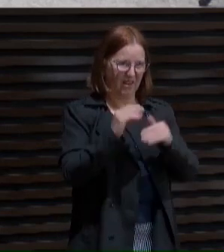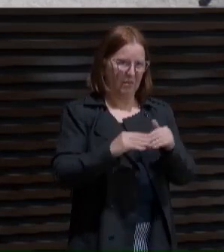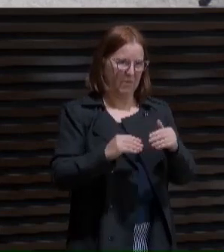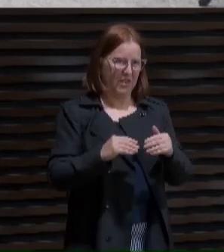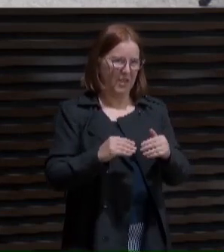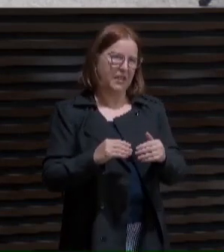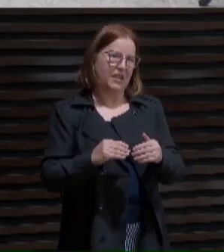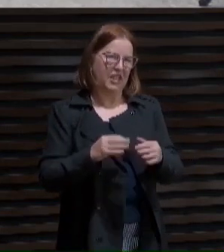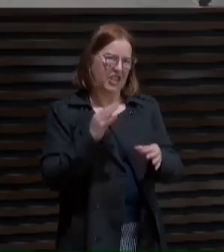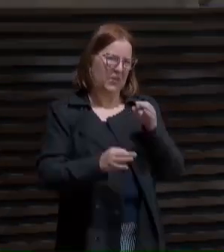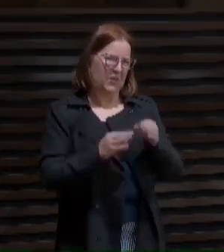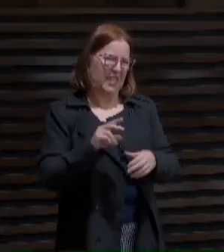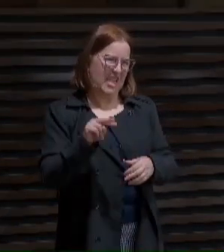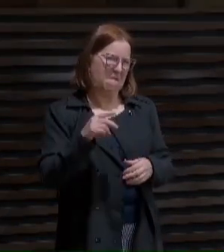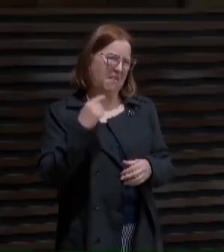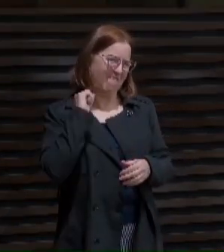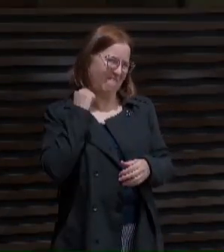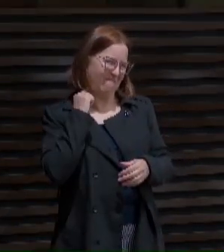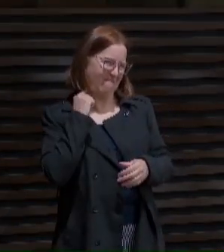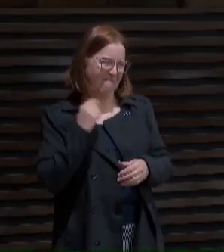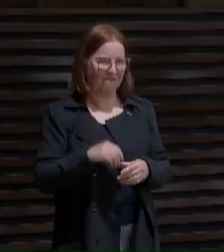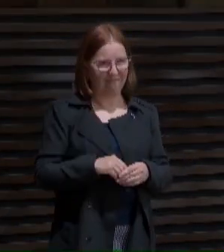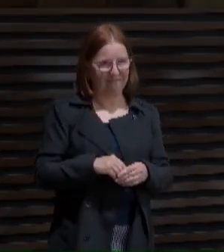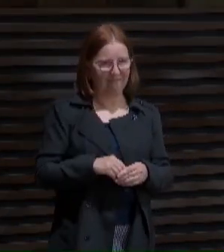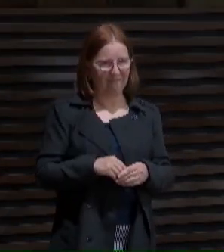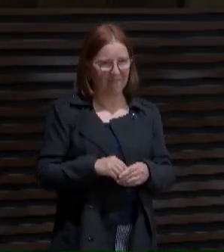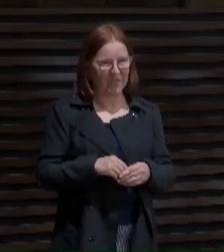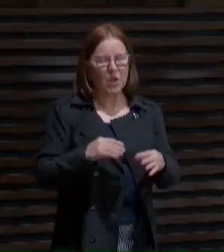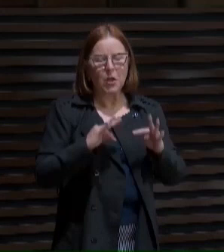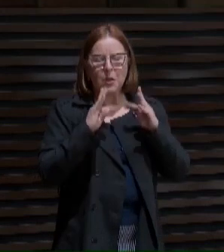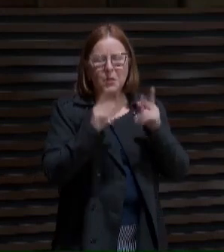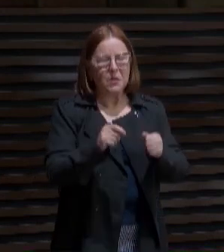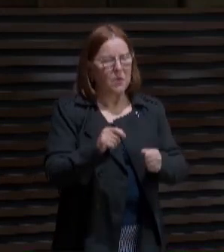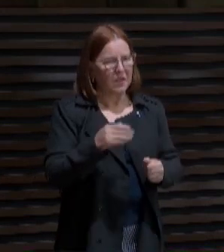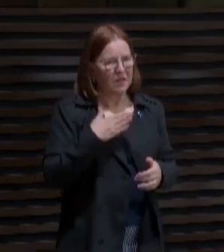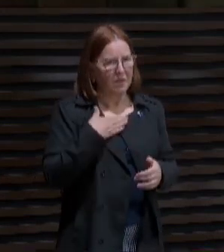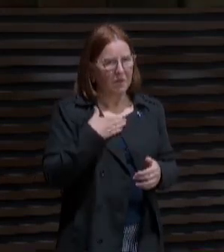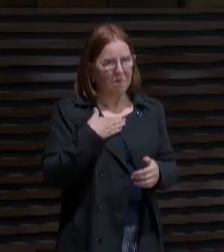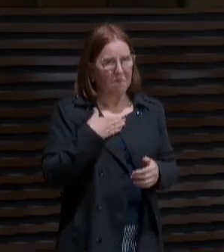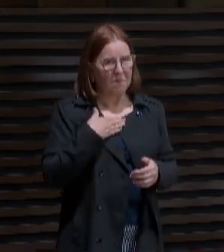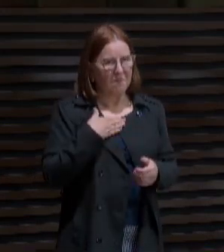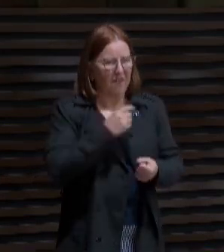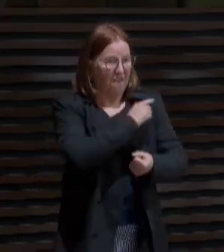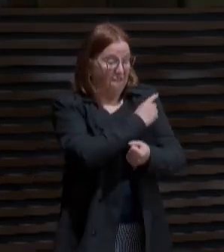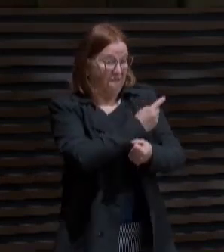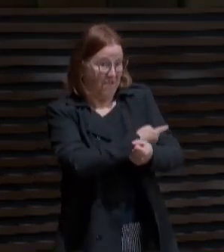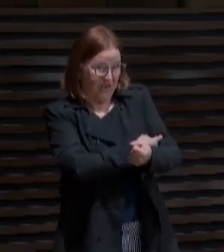Trapo imundo. Todo o teu esforço para tentar